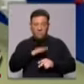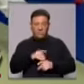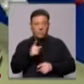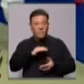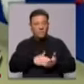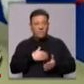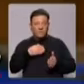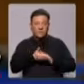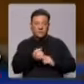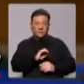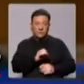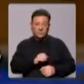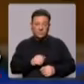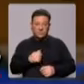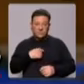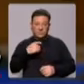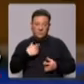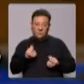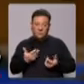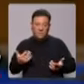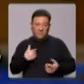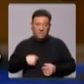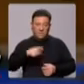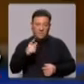prova. Não tinha dinheiro para ir.